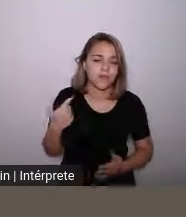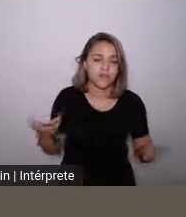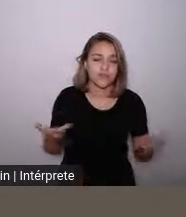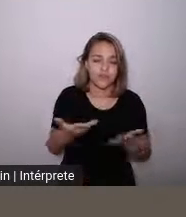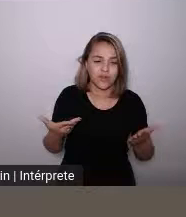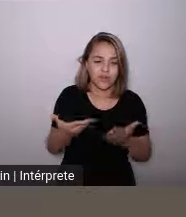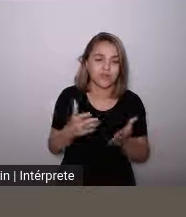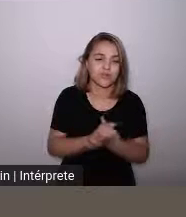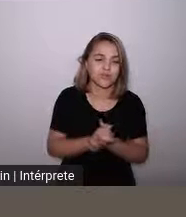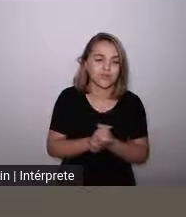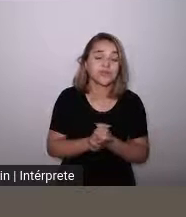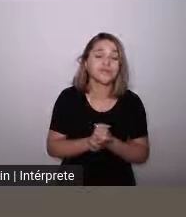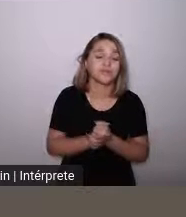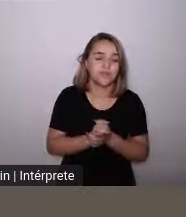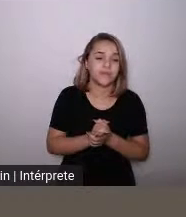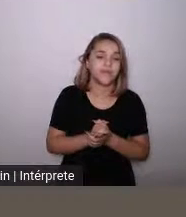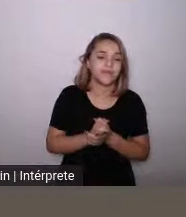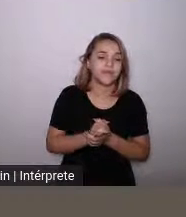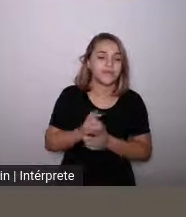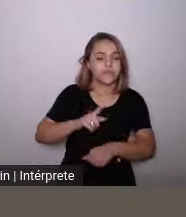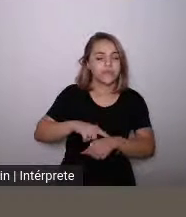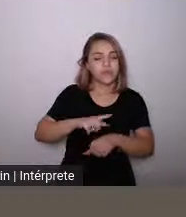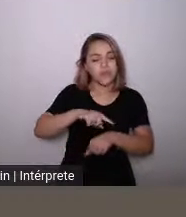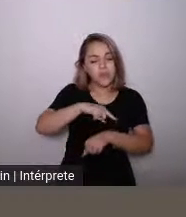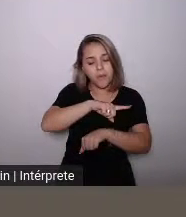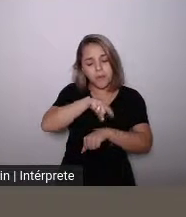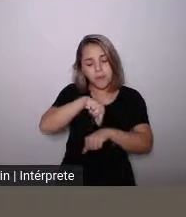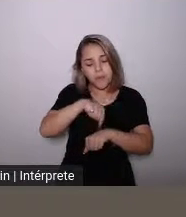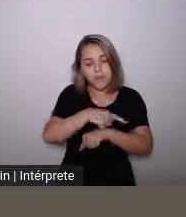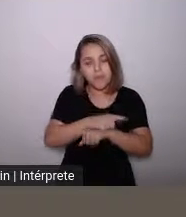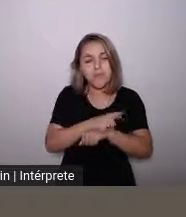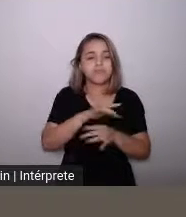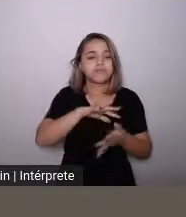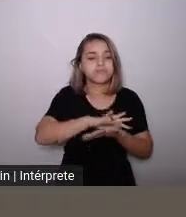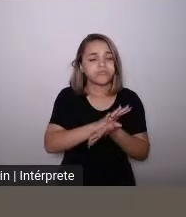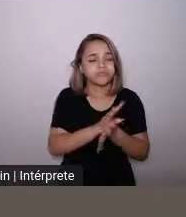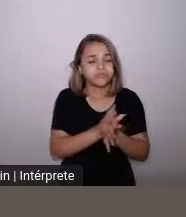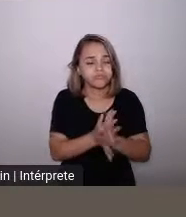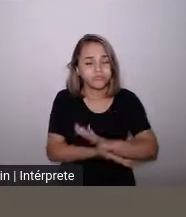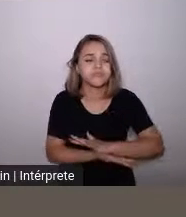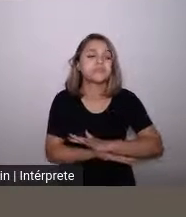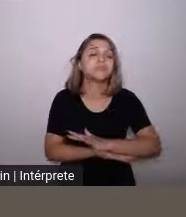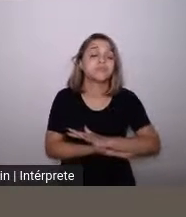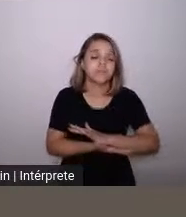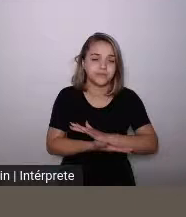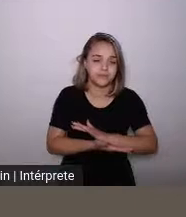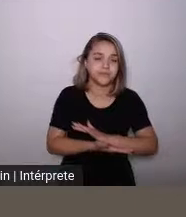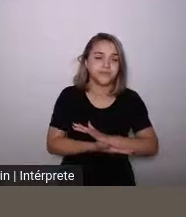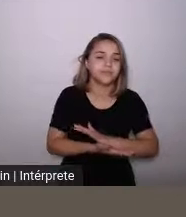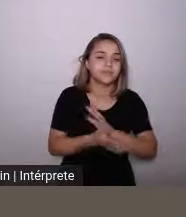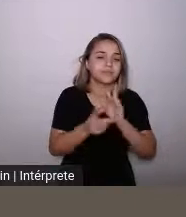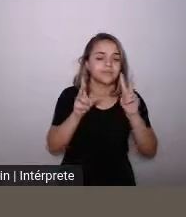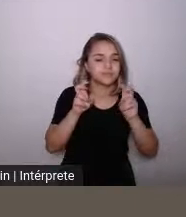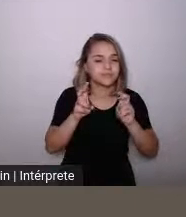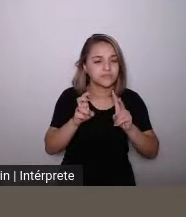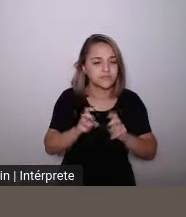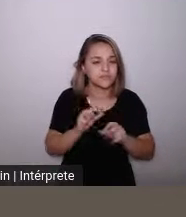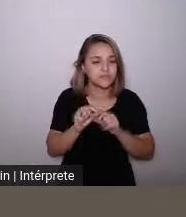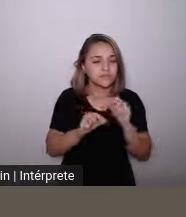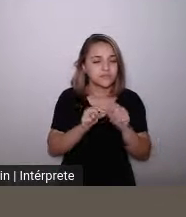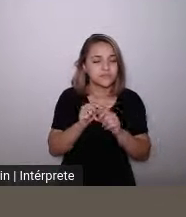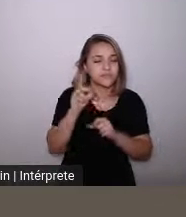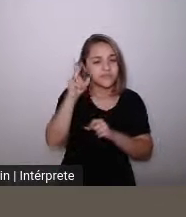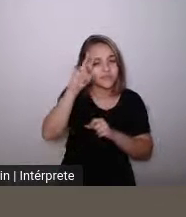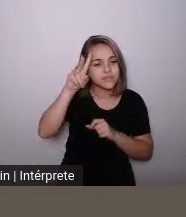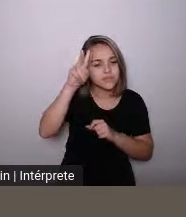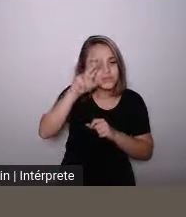que passa e tudo corrói, destrói, que compõe, nos termos de Jean-Marie Ganhaban, uma história que se lembra do